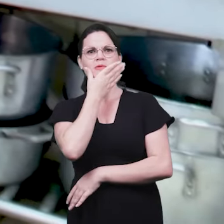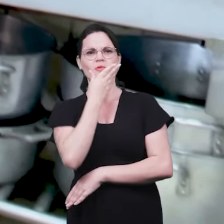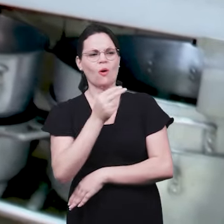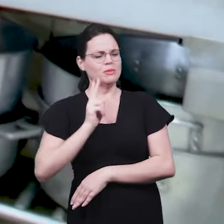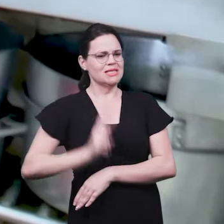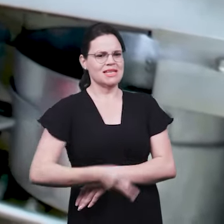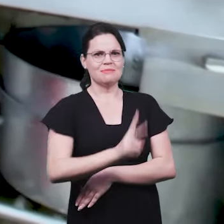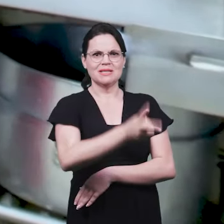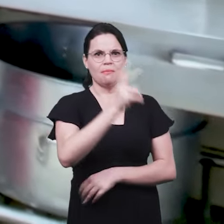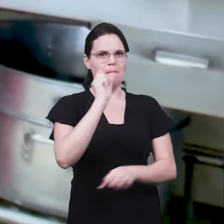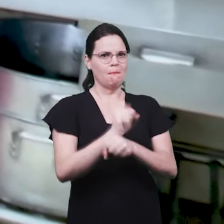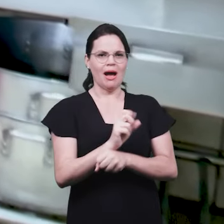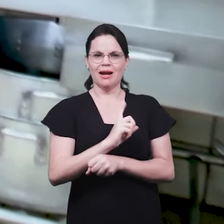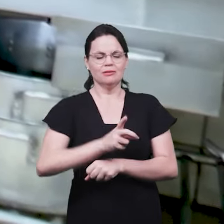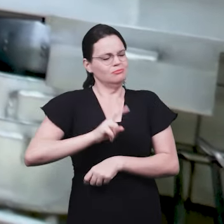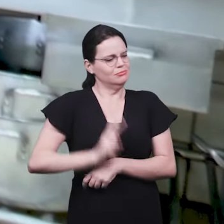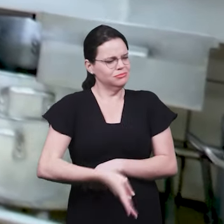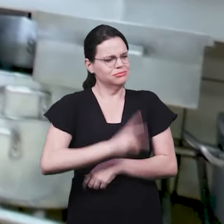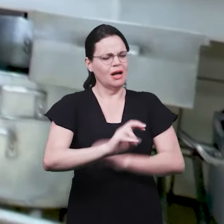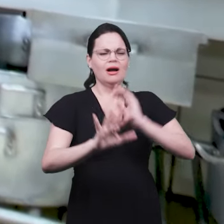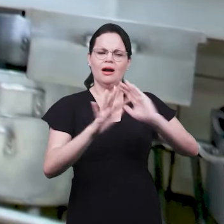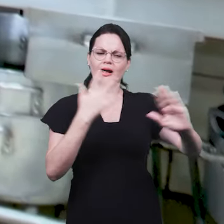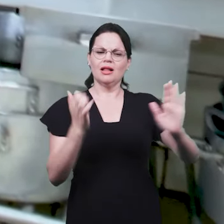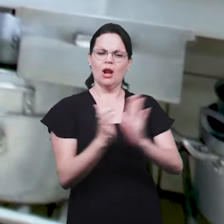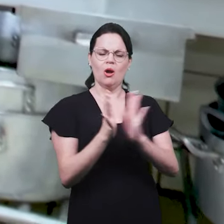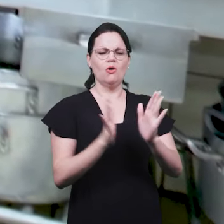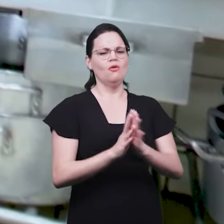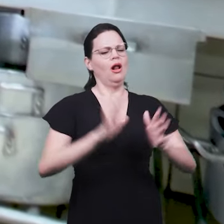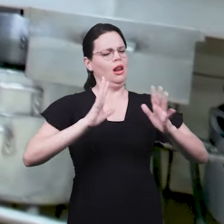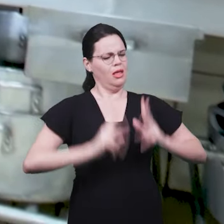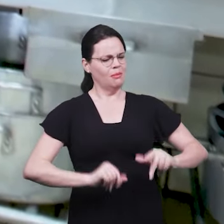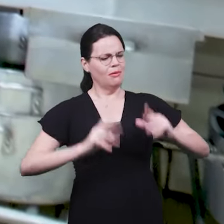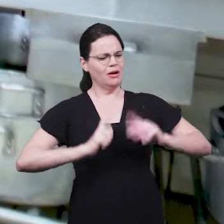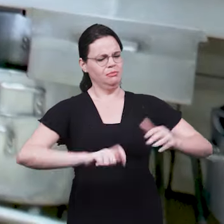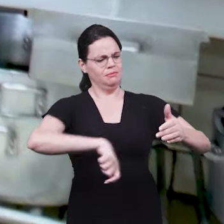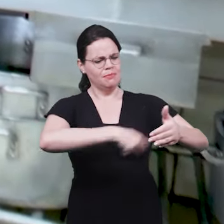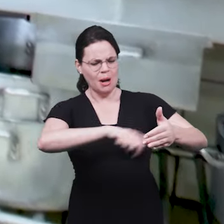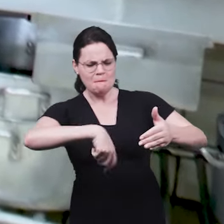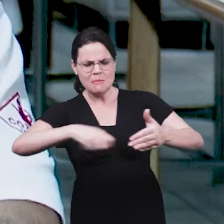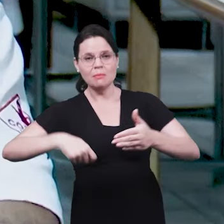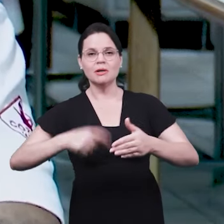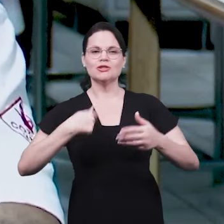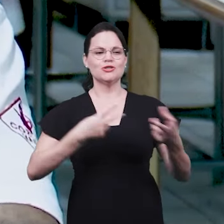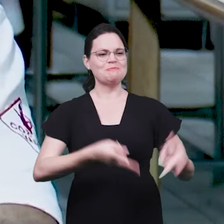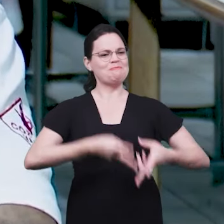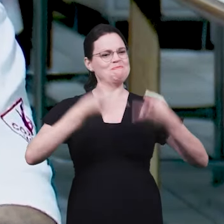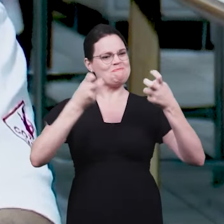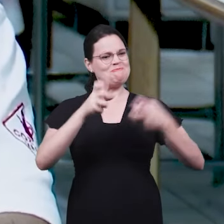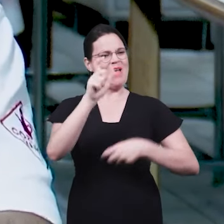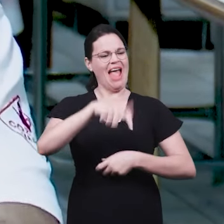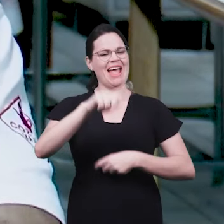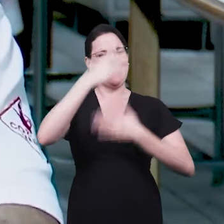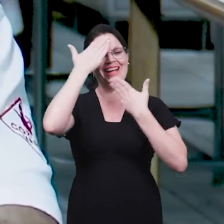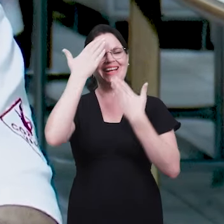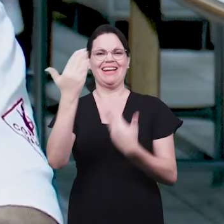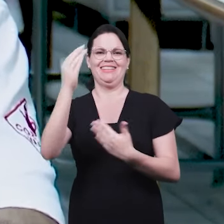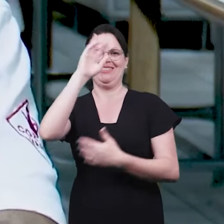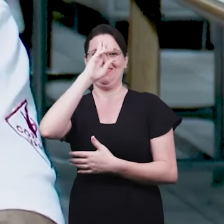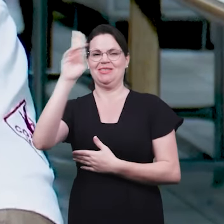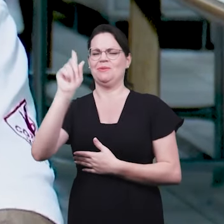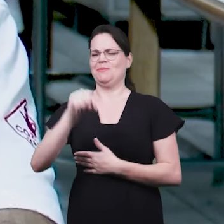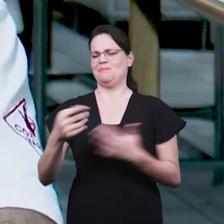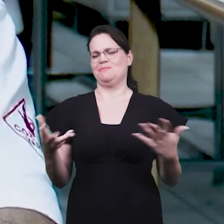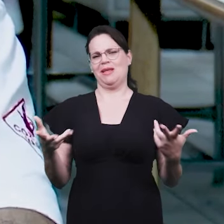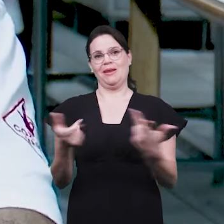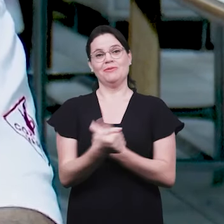param no trabalho, cantando e louvando. Aí nós percebemos, há uma gratidão. Isso é maravilhoso, isso é muito bom,